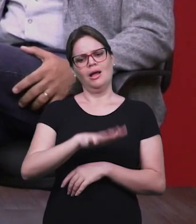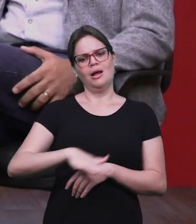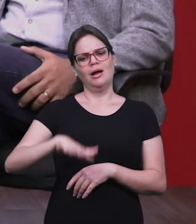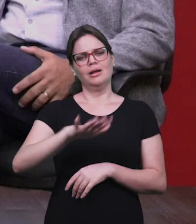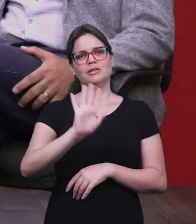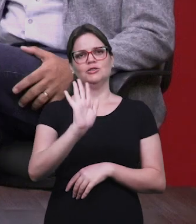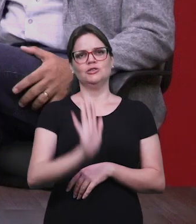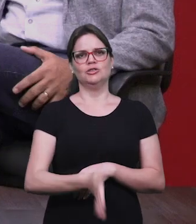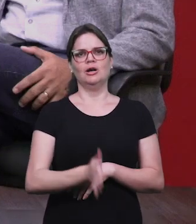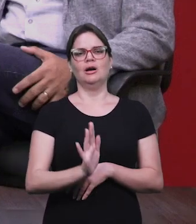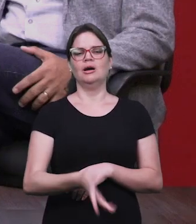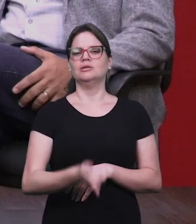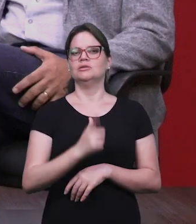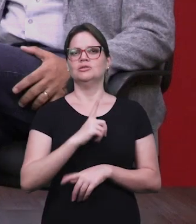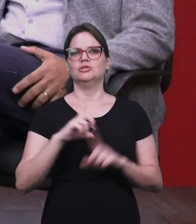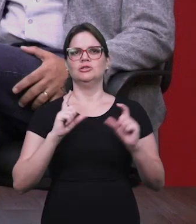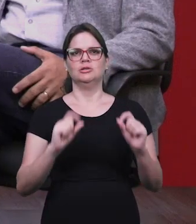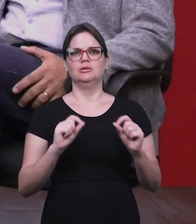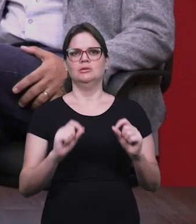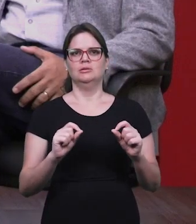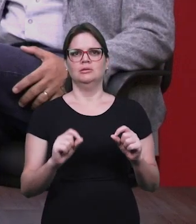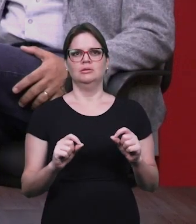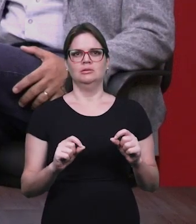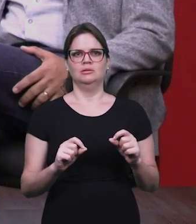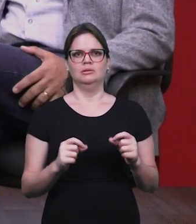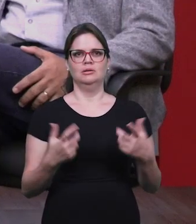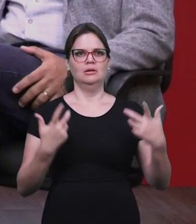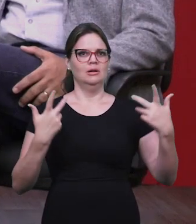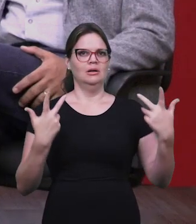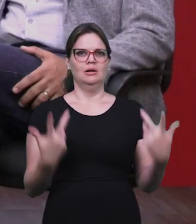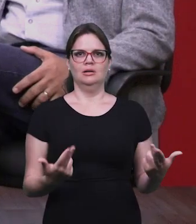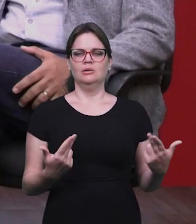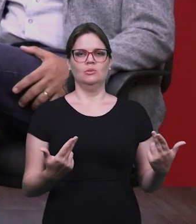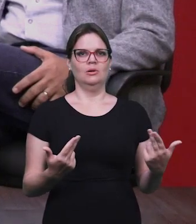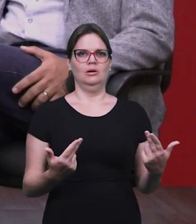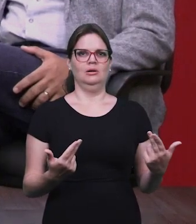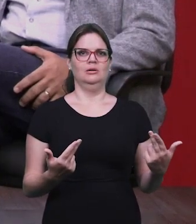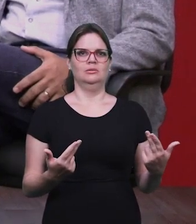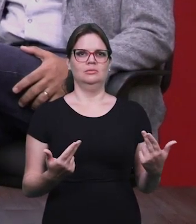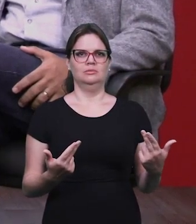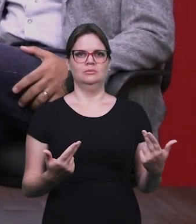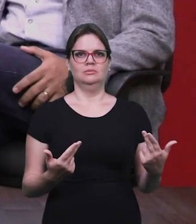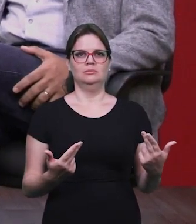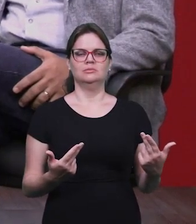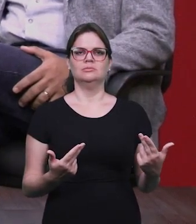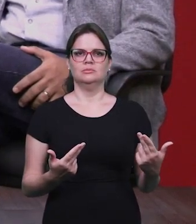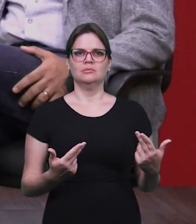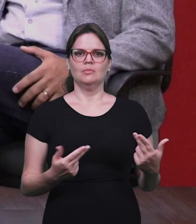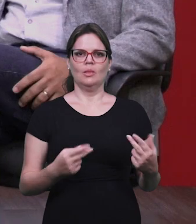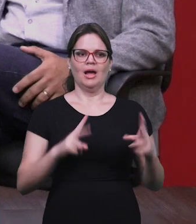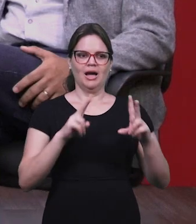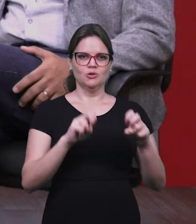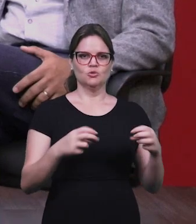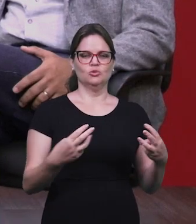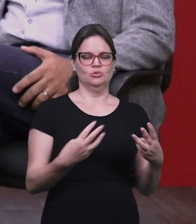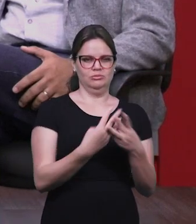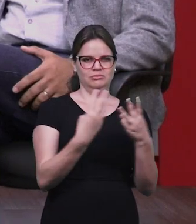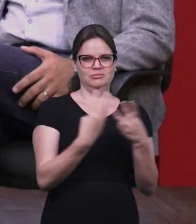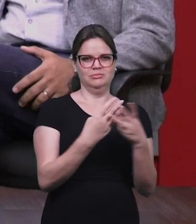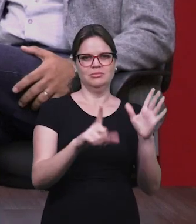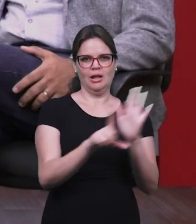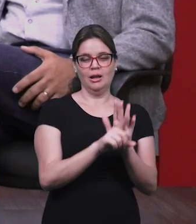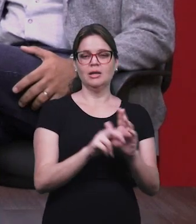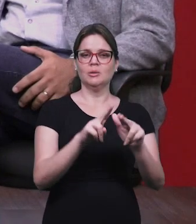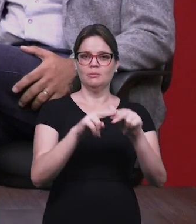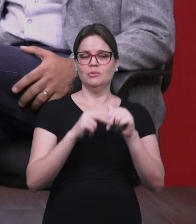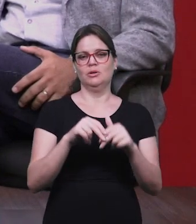já estava também, digamos assim, o mesmo vírus já estava lá. Exato. Então, Paulo ele escreve